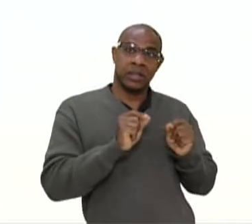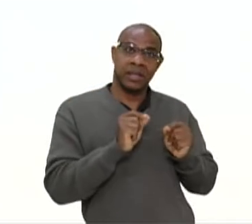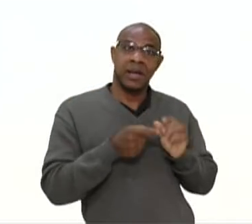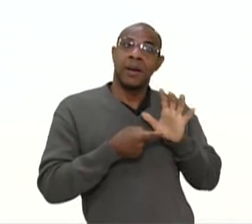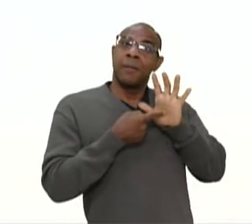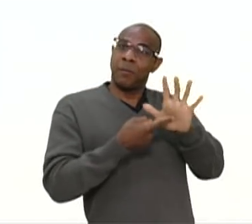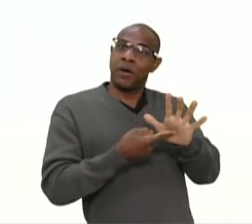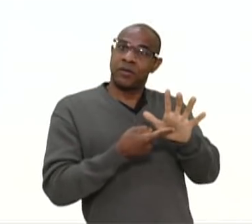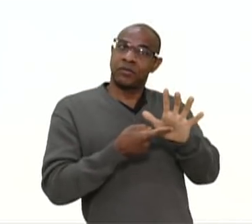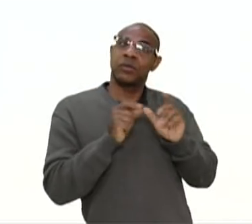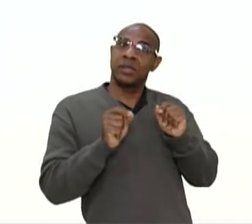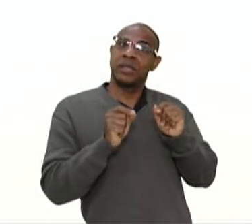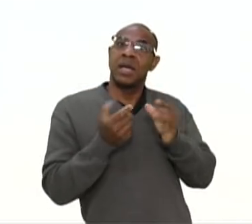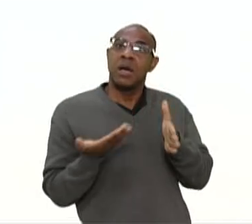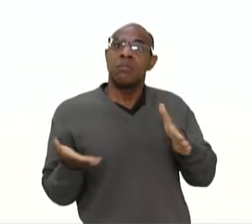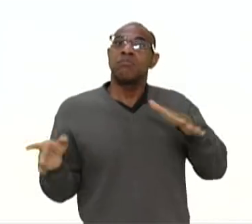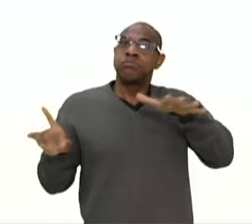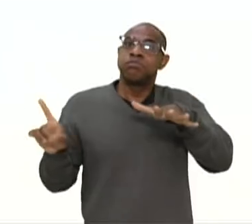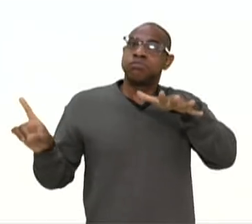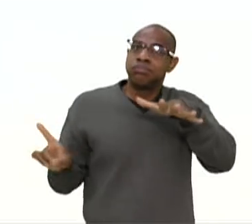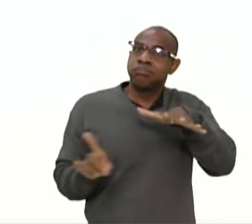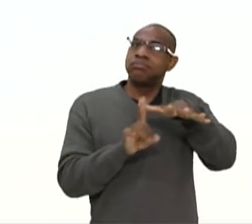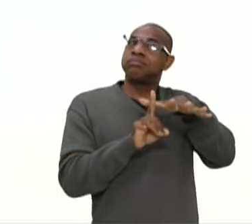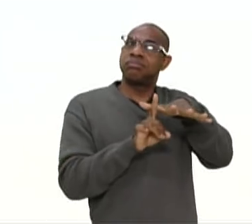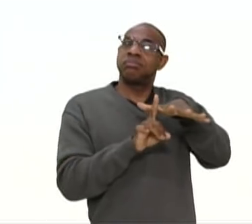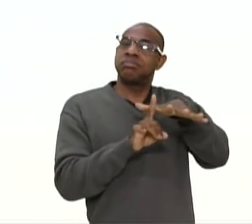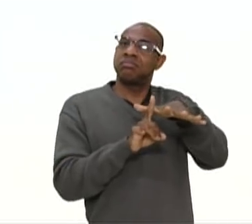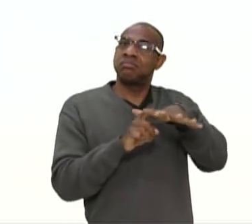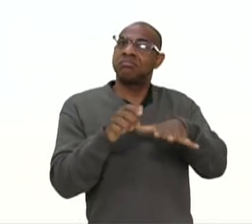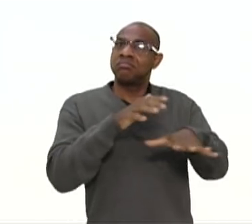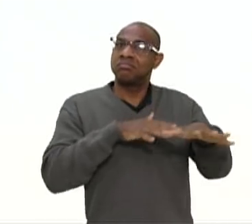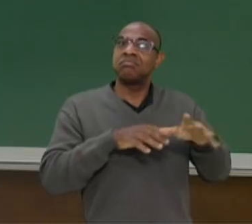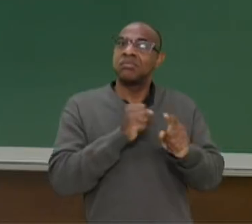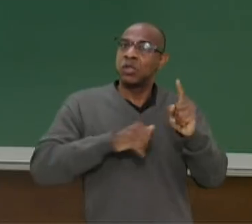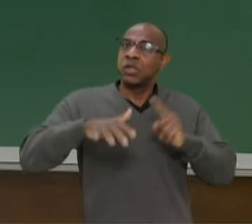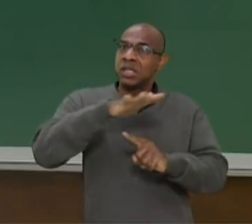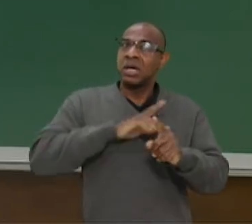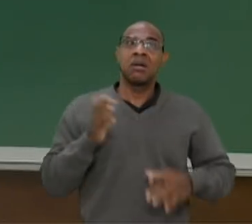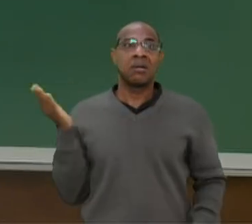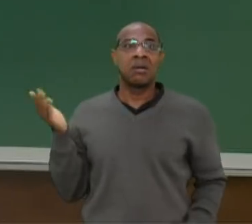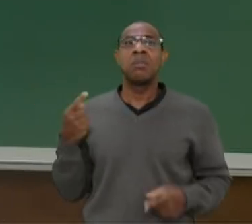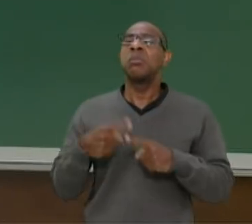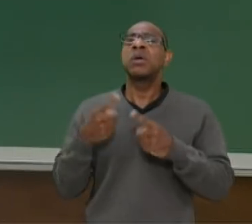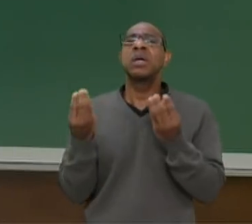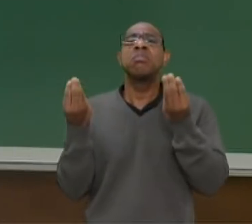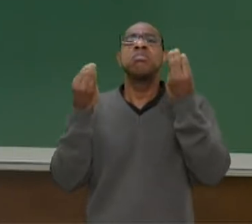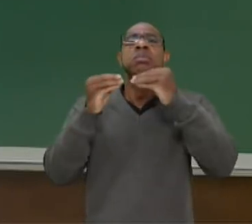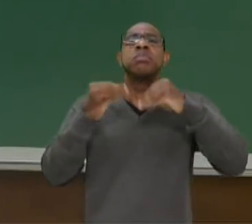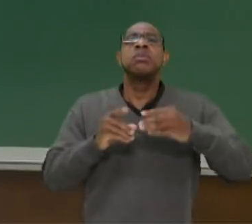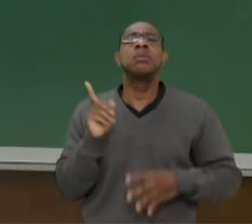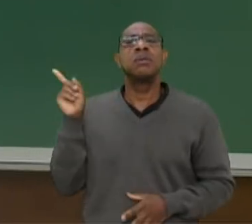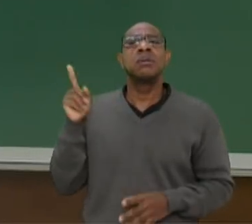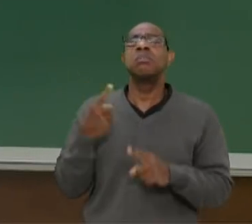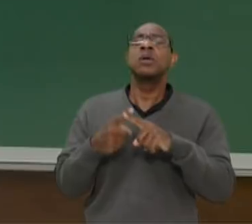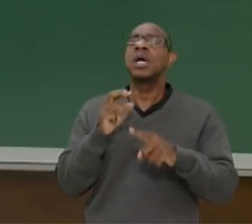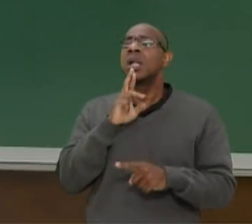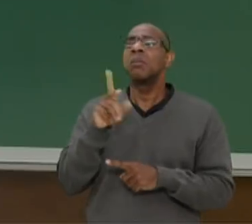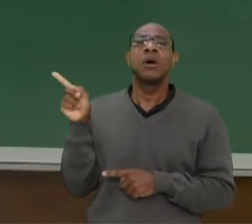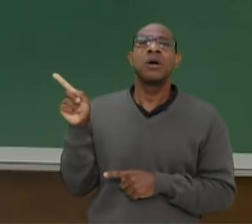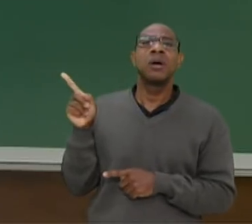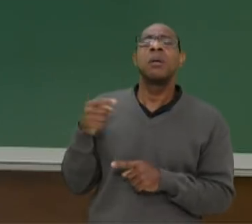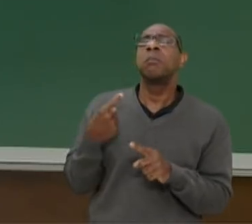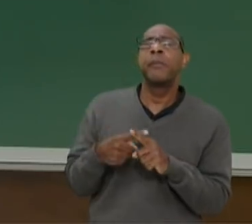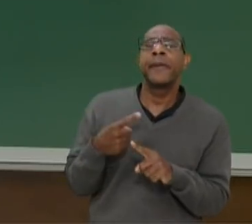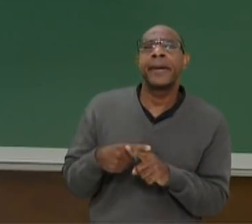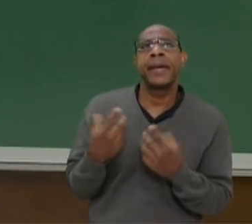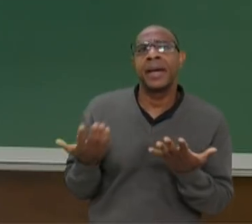status e inclusão social. Por que eu anotei essa resposta aqui? Eu coloquei essa resposta.